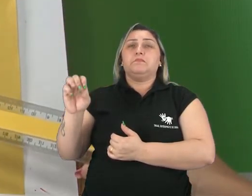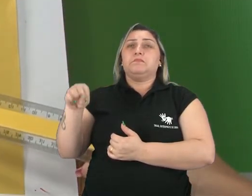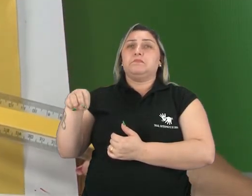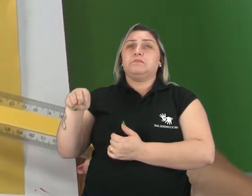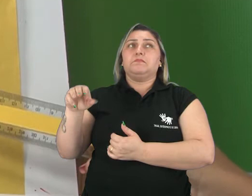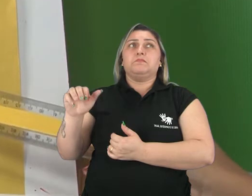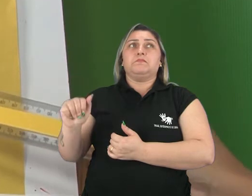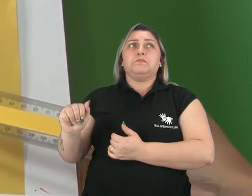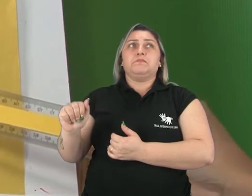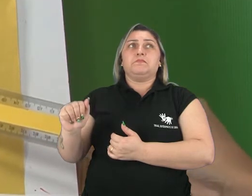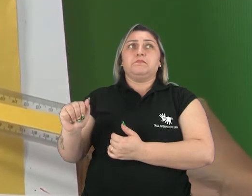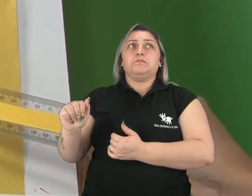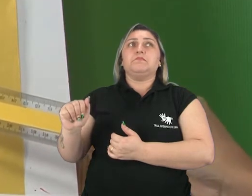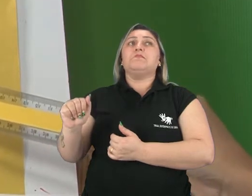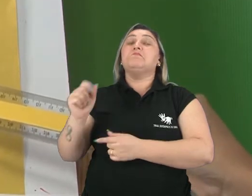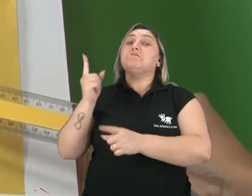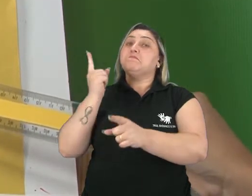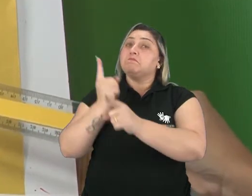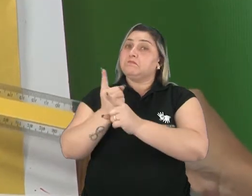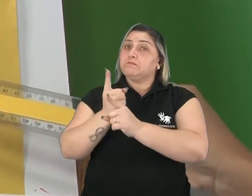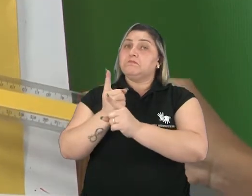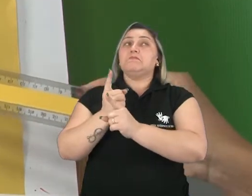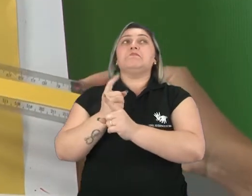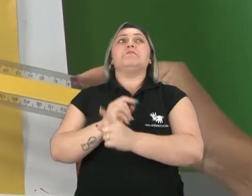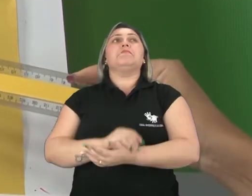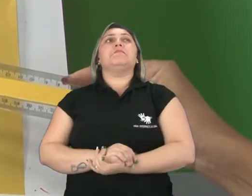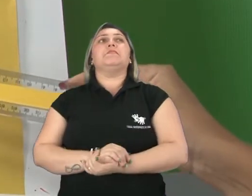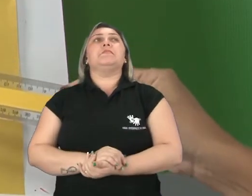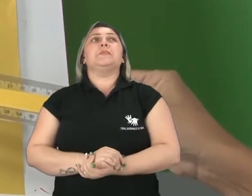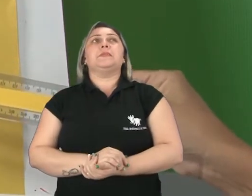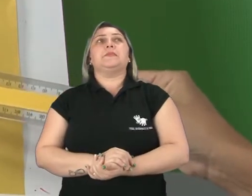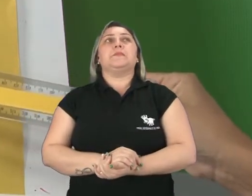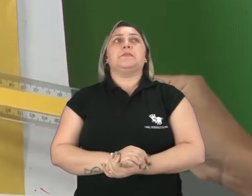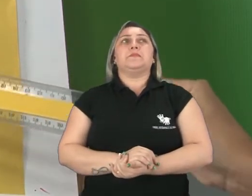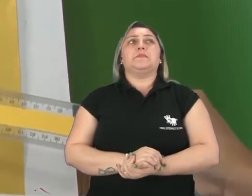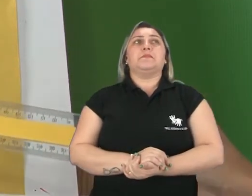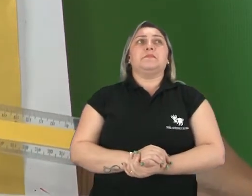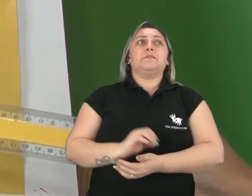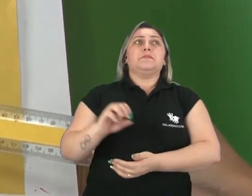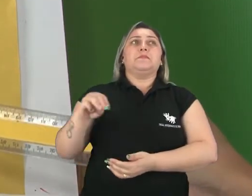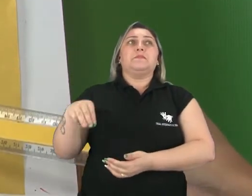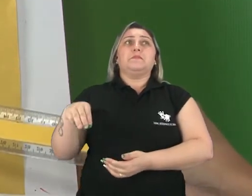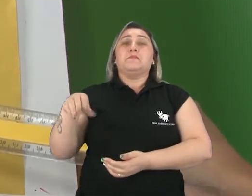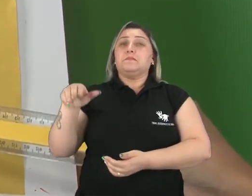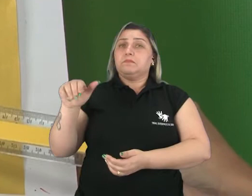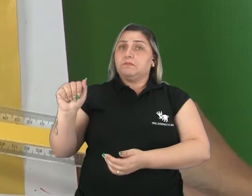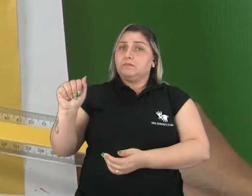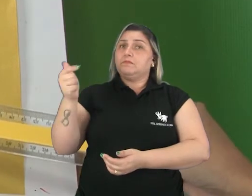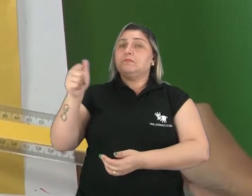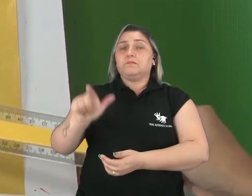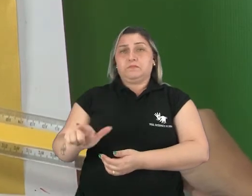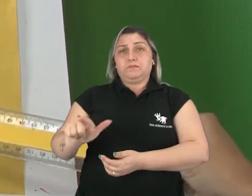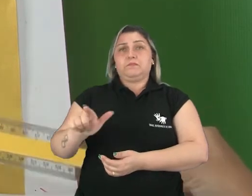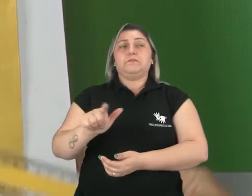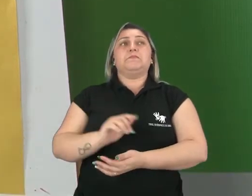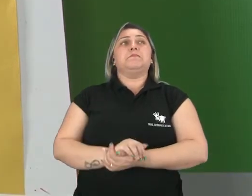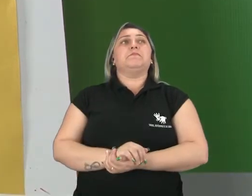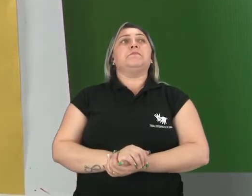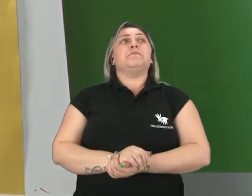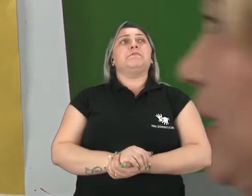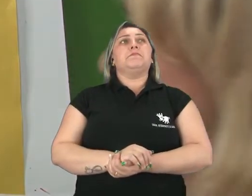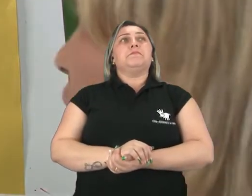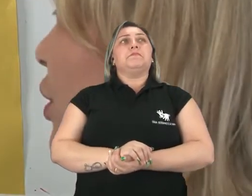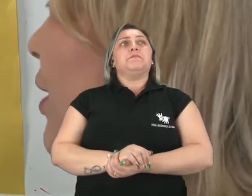ali mas encontramos encontramos aqui mas encontramos outro